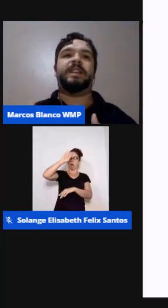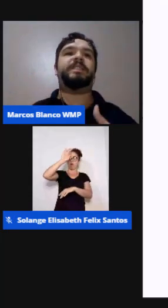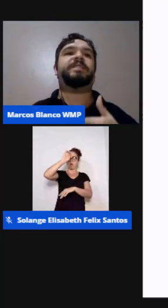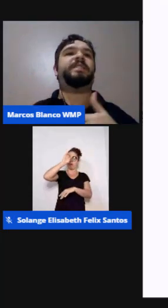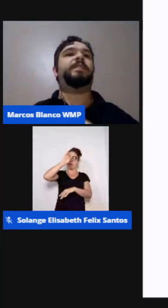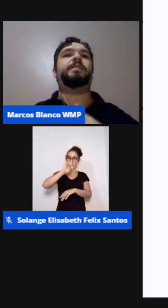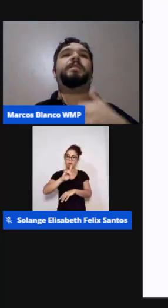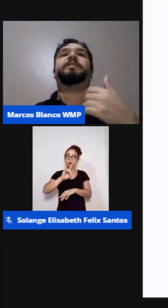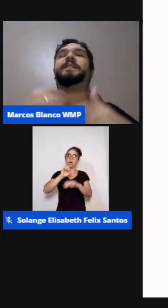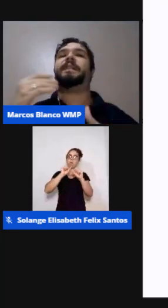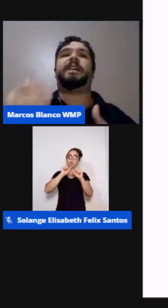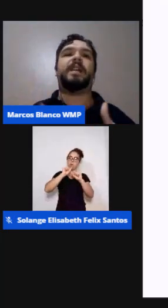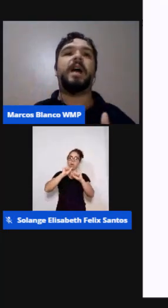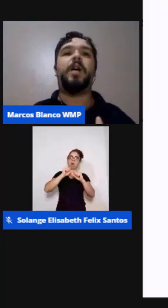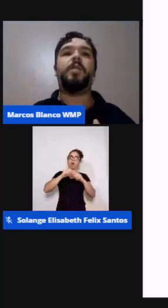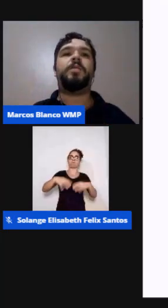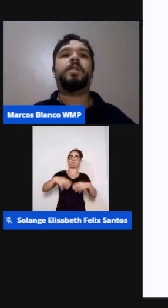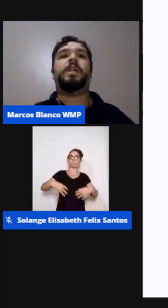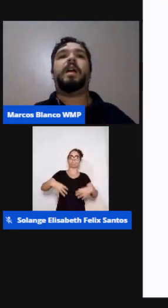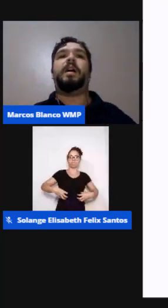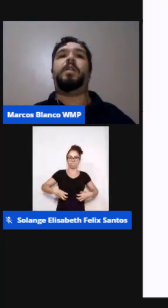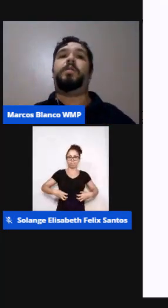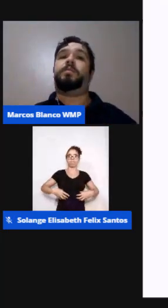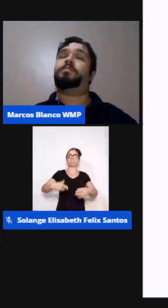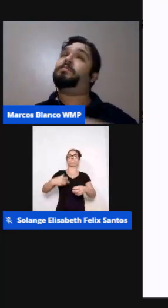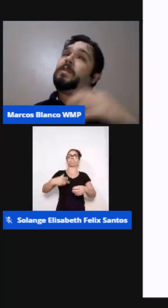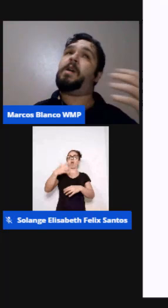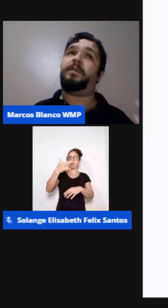uma hepatite, uma insuficiência renal,